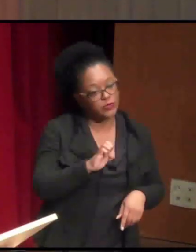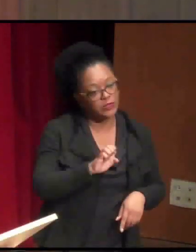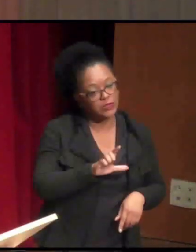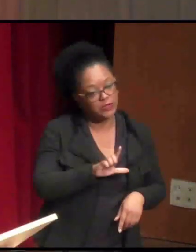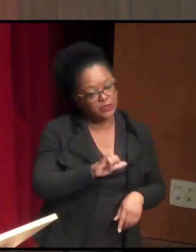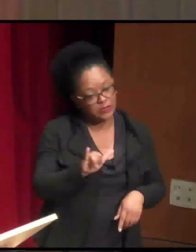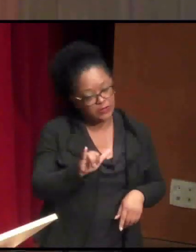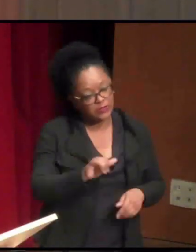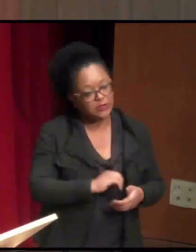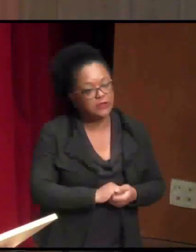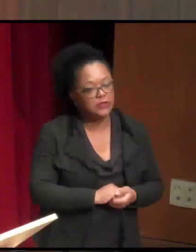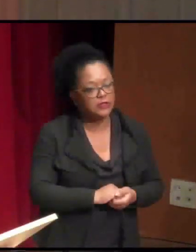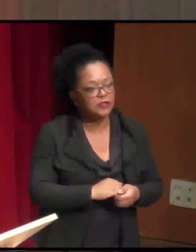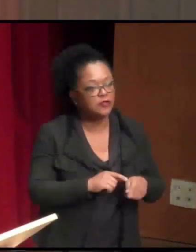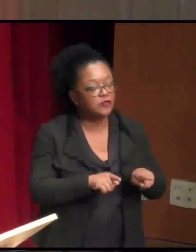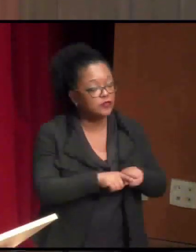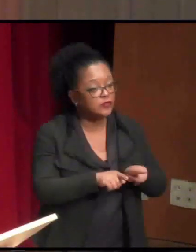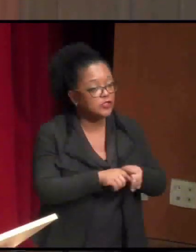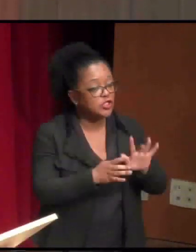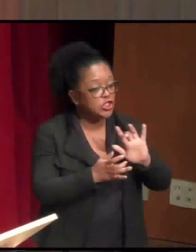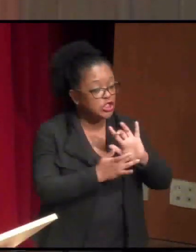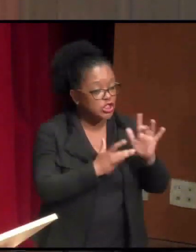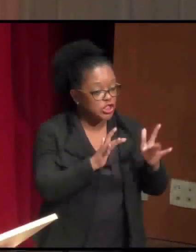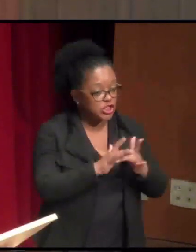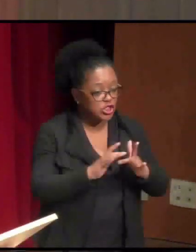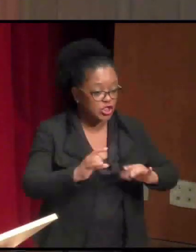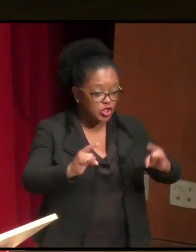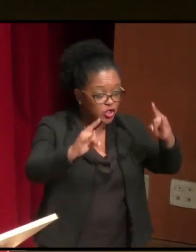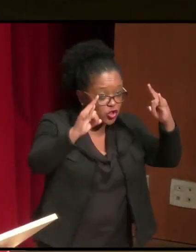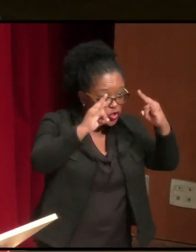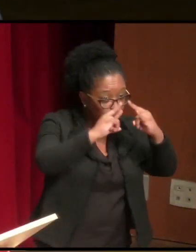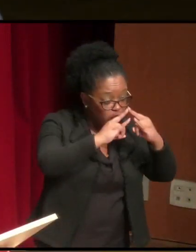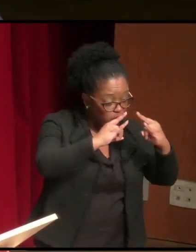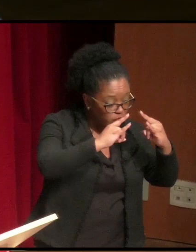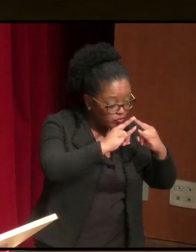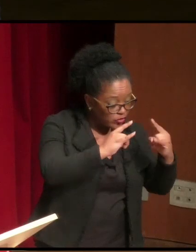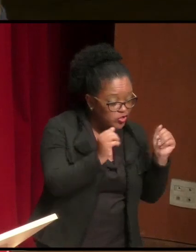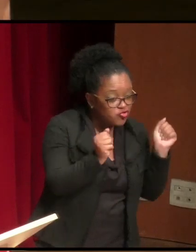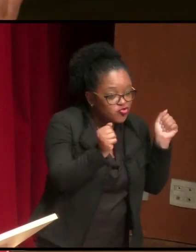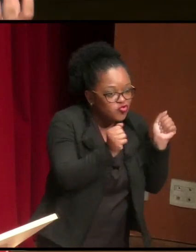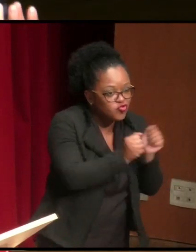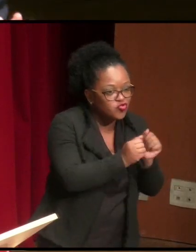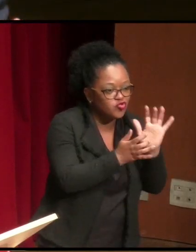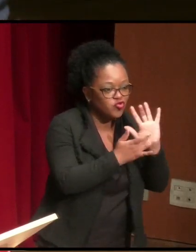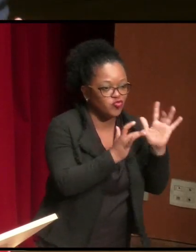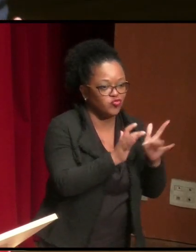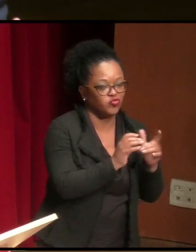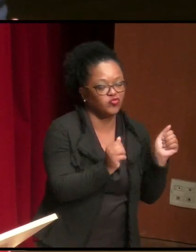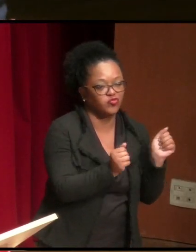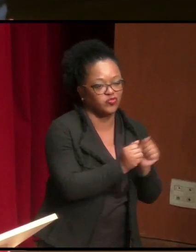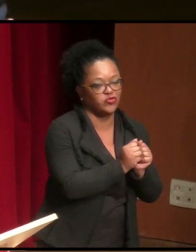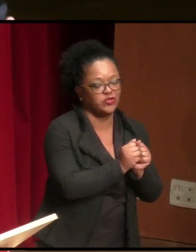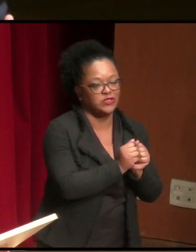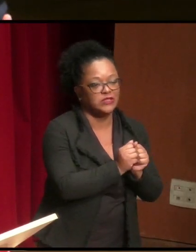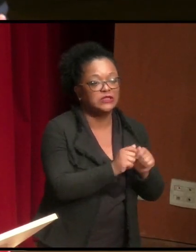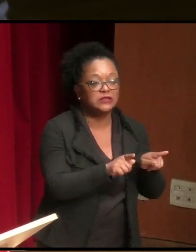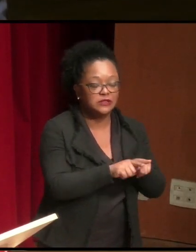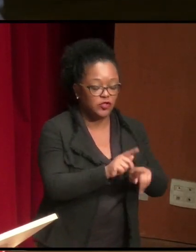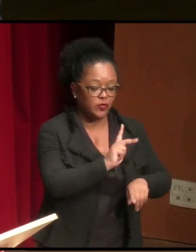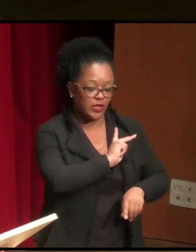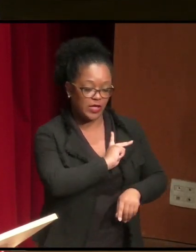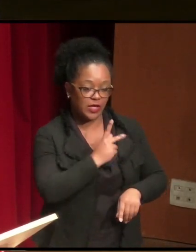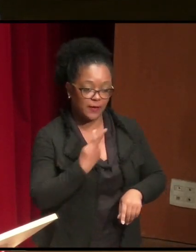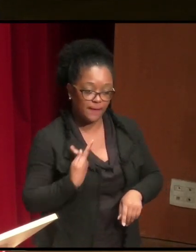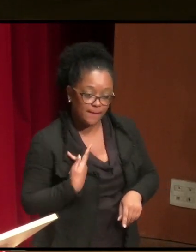Cristo tabernaculou conosco. Hebreus vai dizer que ele é a expressão exata do ser de Deus. E